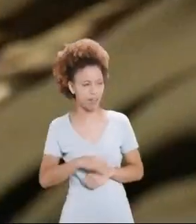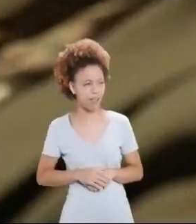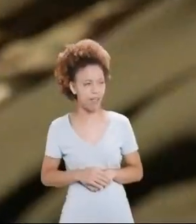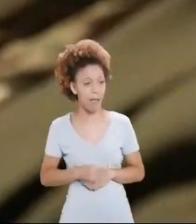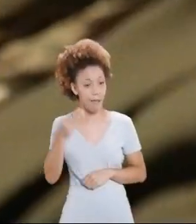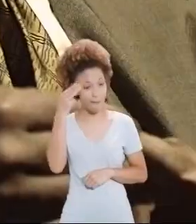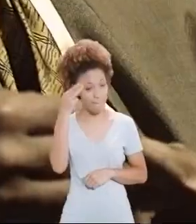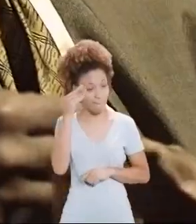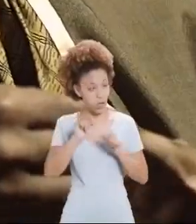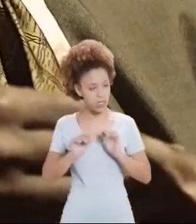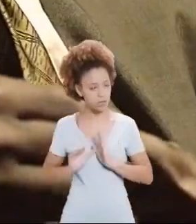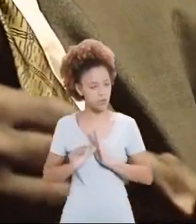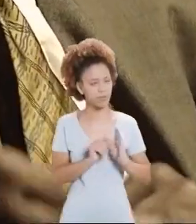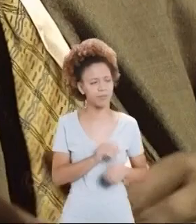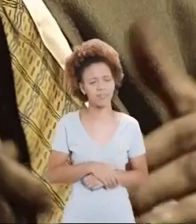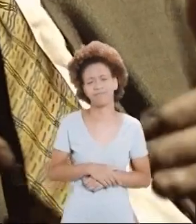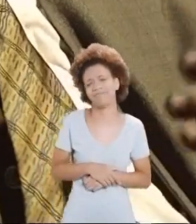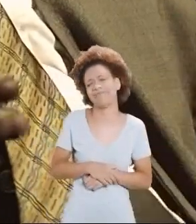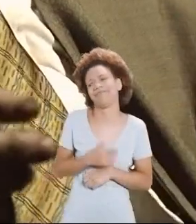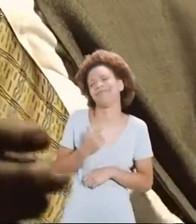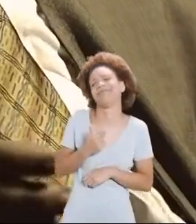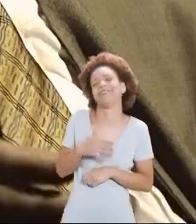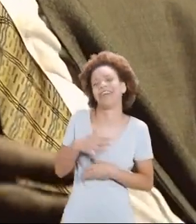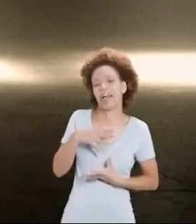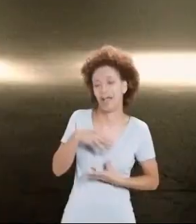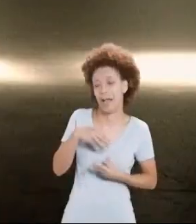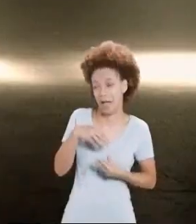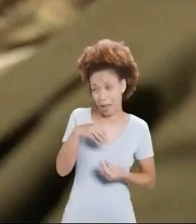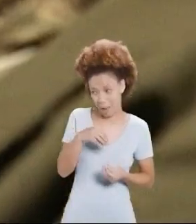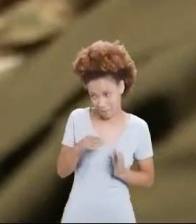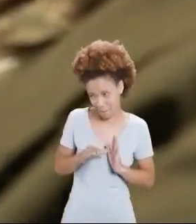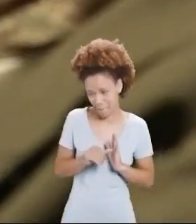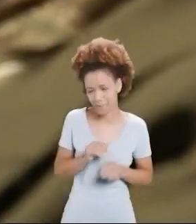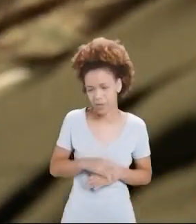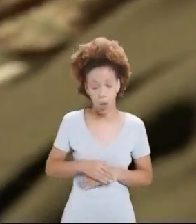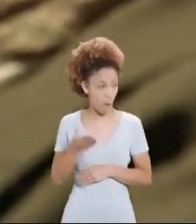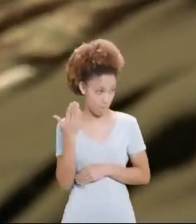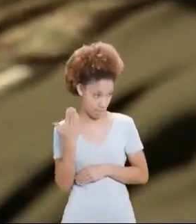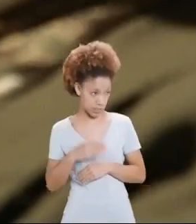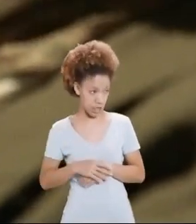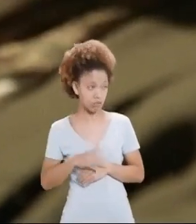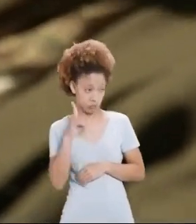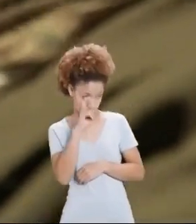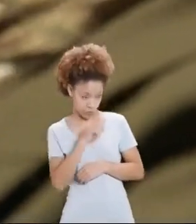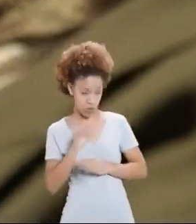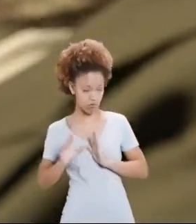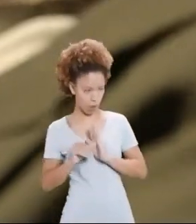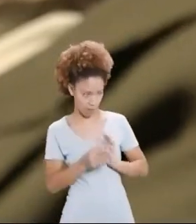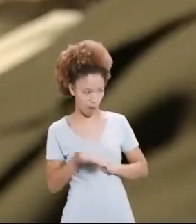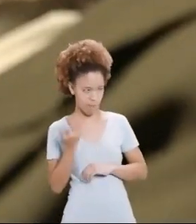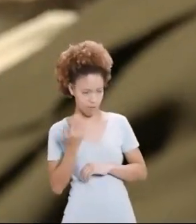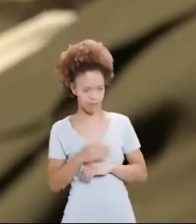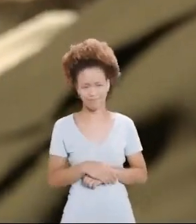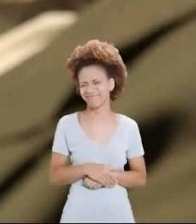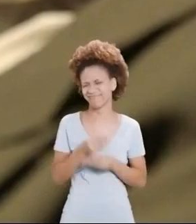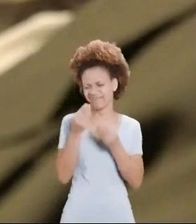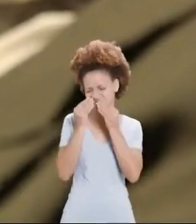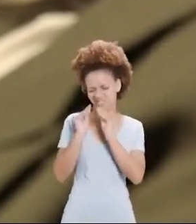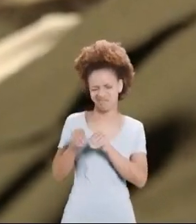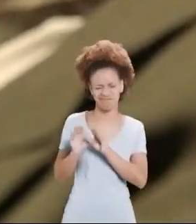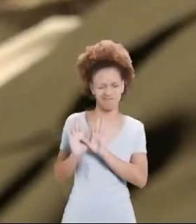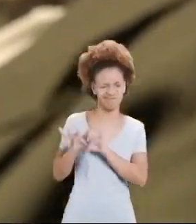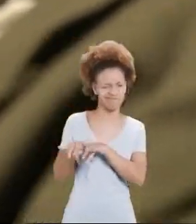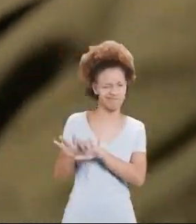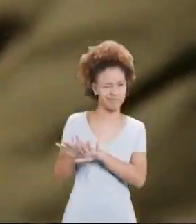roubei a memória das pessoas. Eu roubei foi a alma delas. Eu roubei todo um passado. Pensa que foi fácil? Que passado? Que passado?